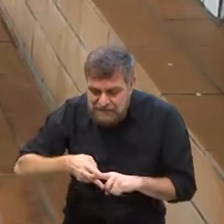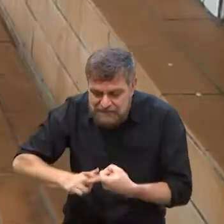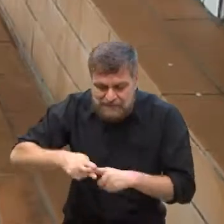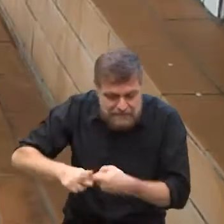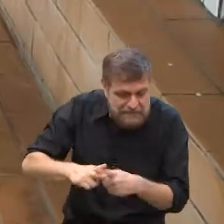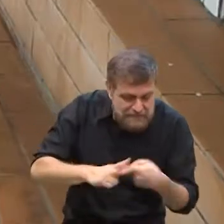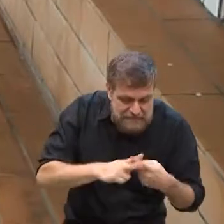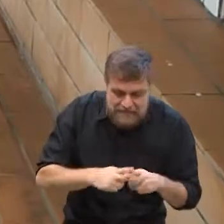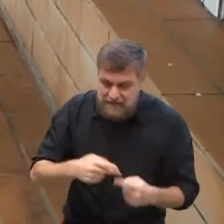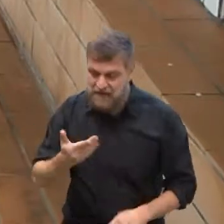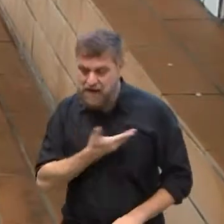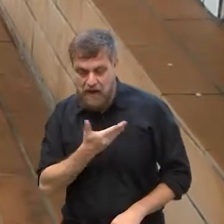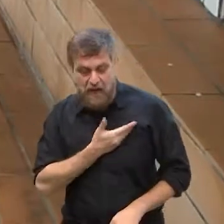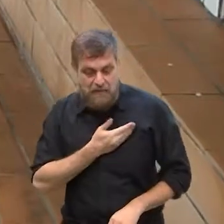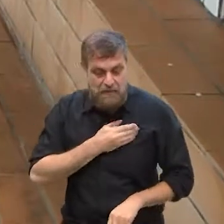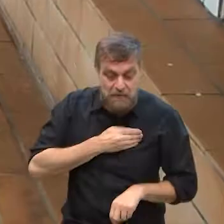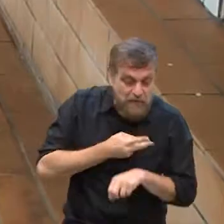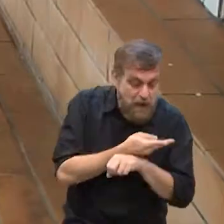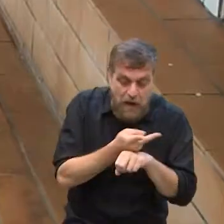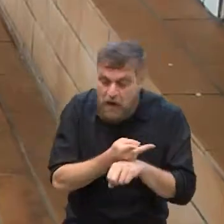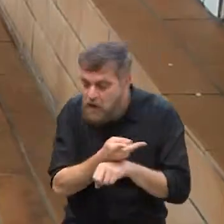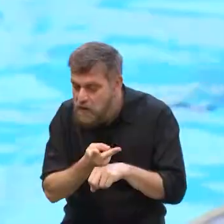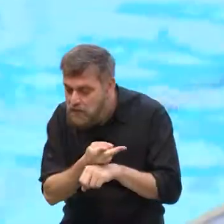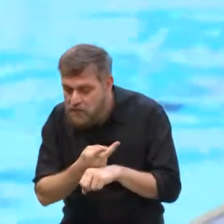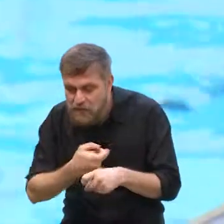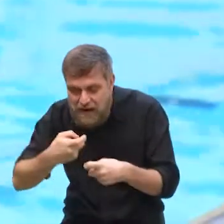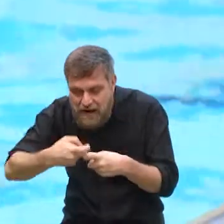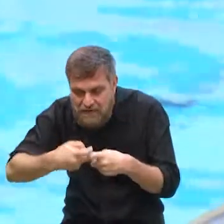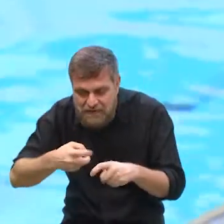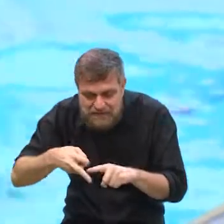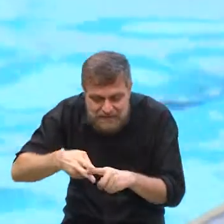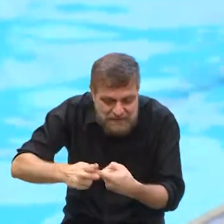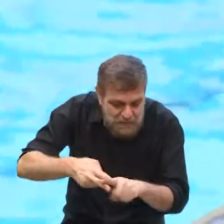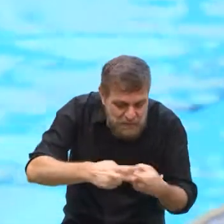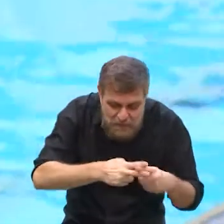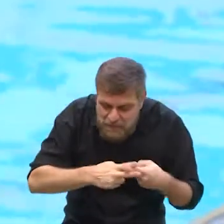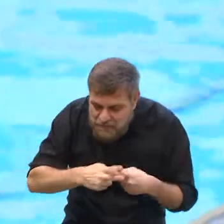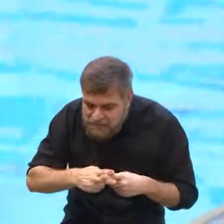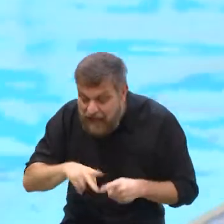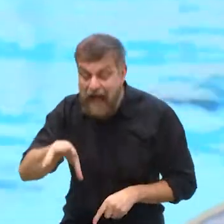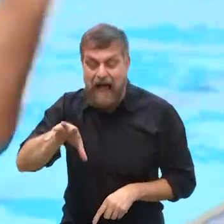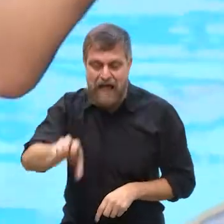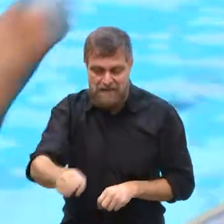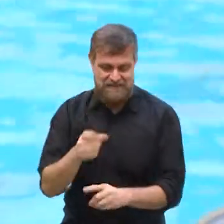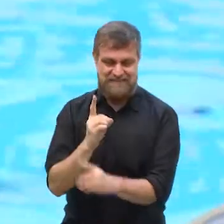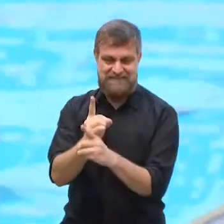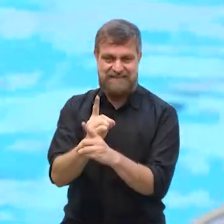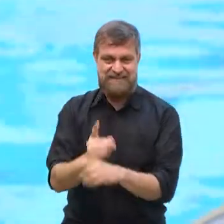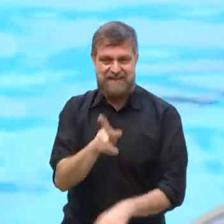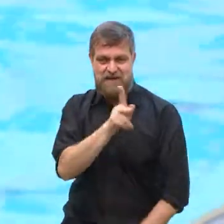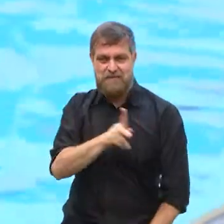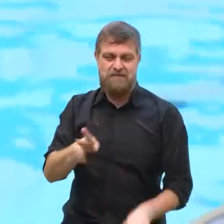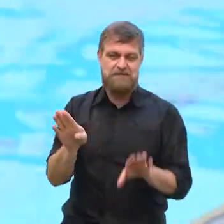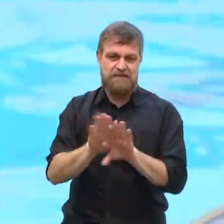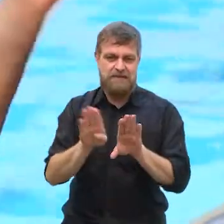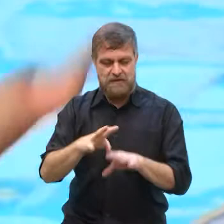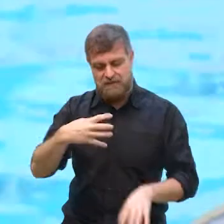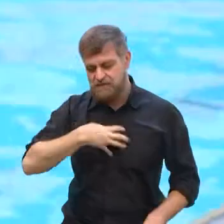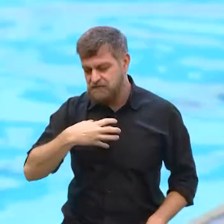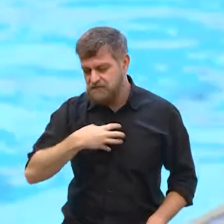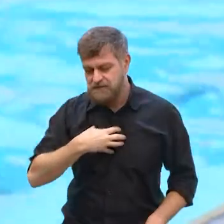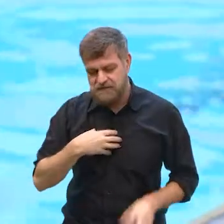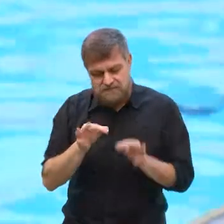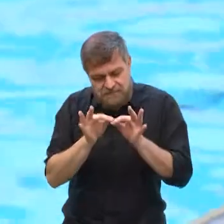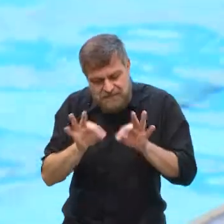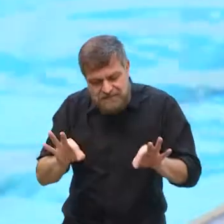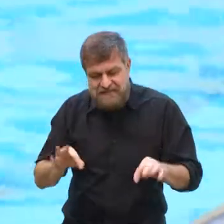todo mundo, cara, todo mundo ia procurar aquele parafuso. Tá. E acaba assim, eu acho que o professor também, de uma maneira muito sutil,